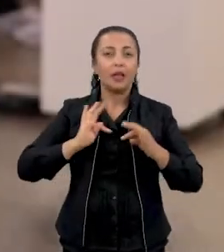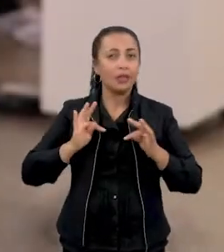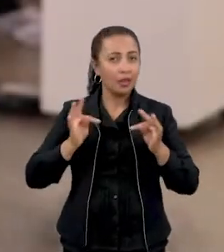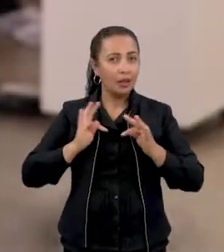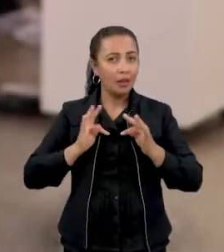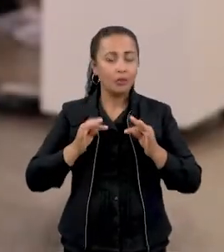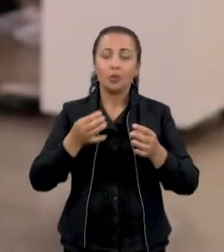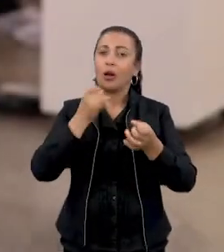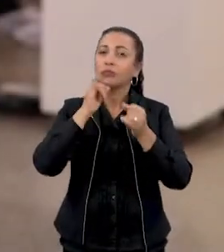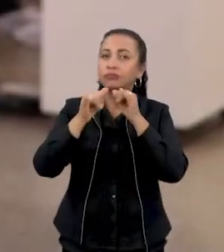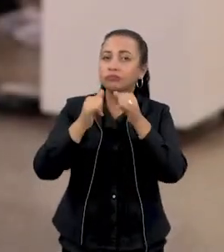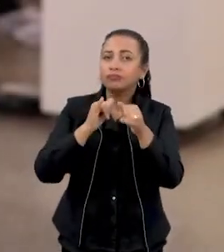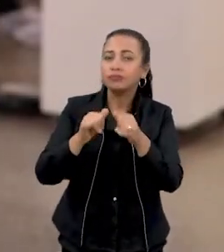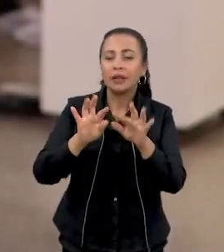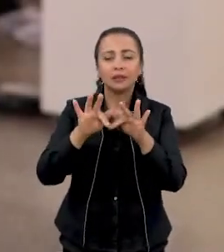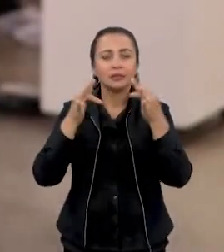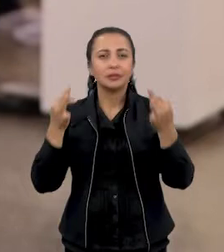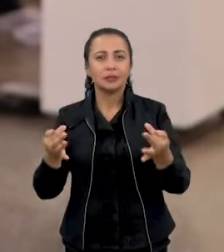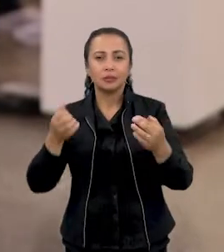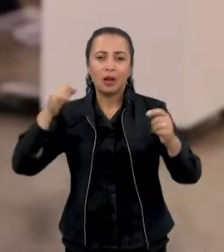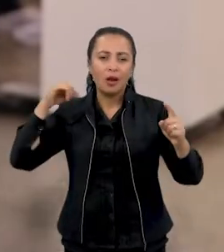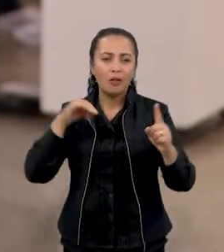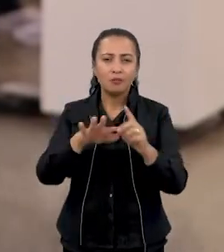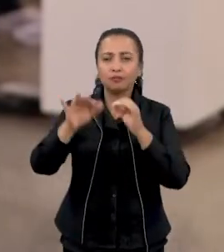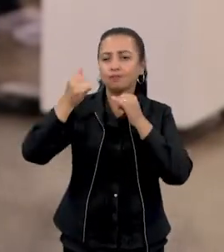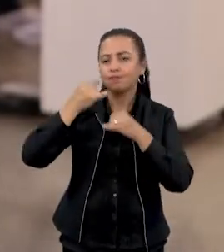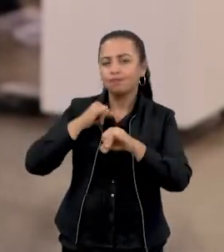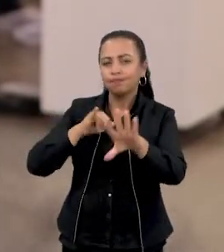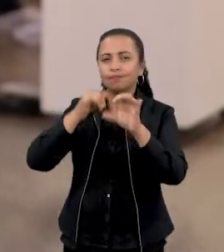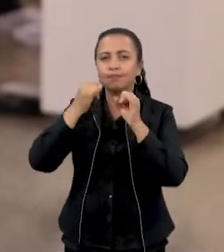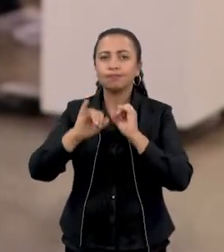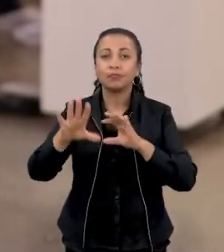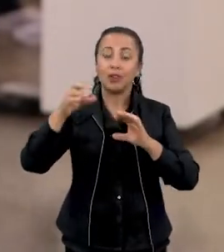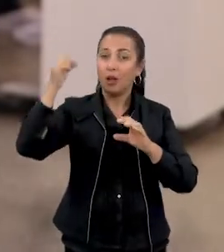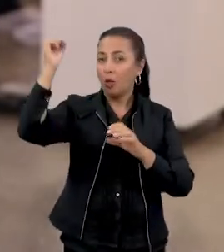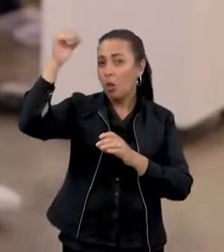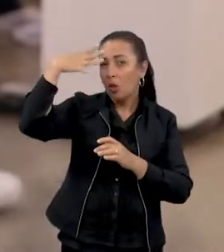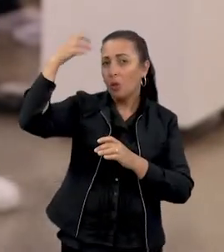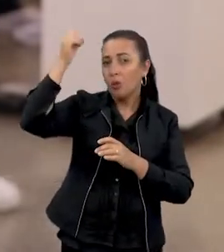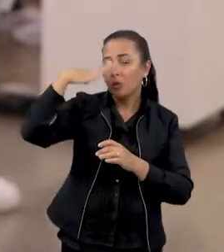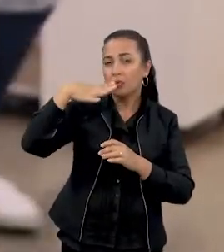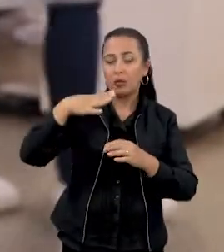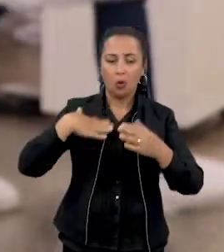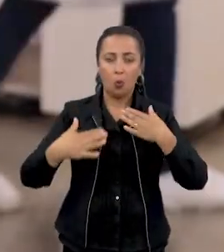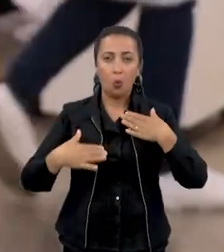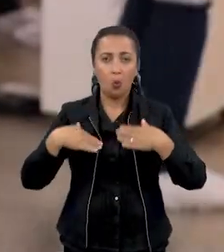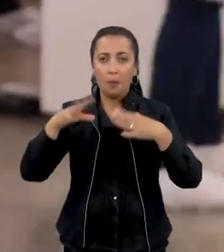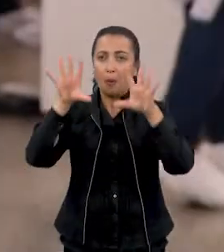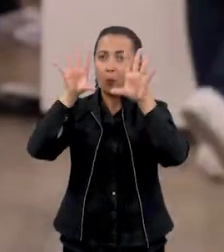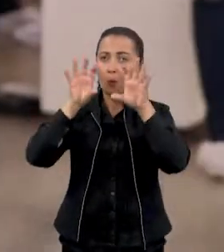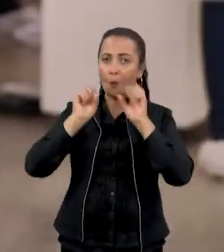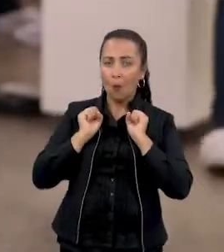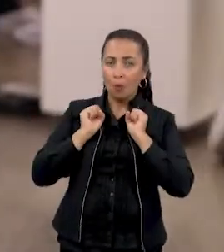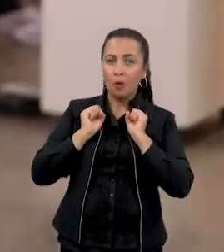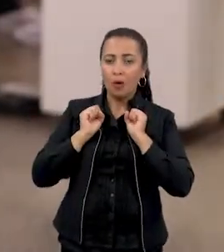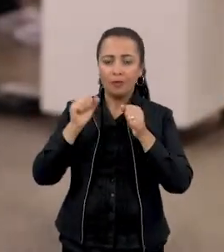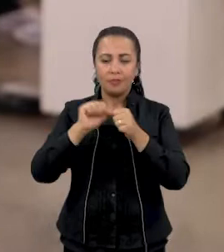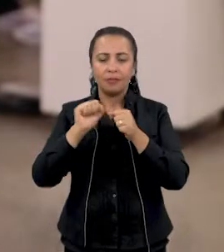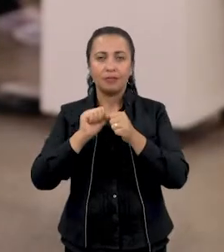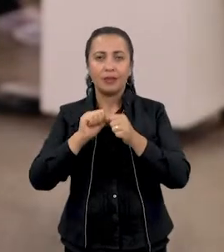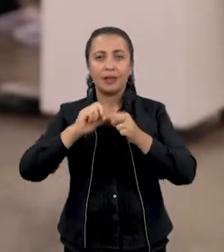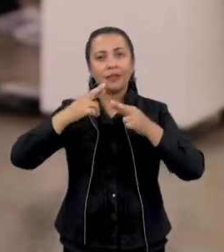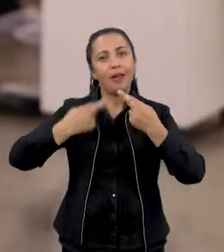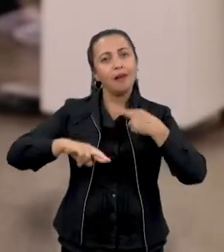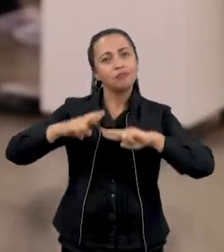laser é uma tecnologia relativamente simples. É uma emissão de fótons de luz que os tecidos absorvem e isso estimula a